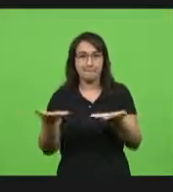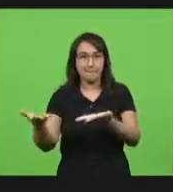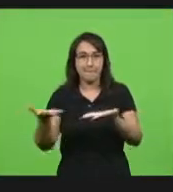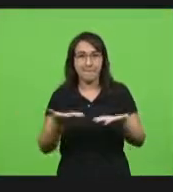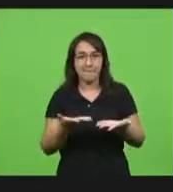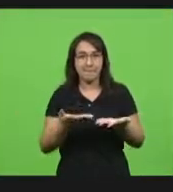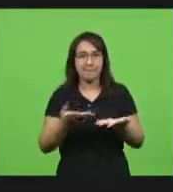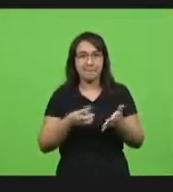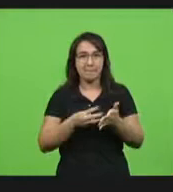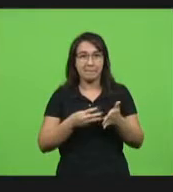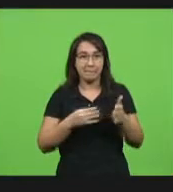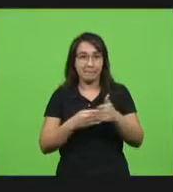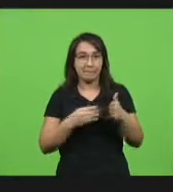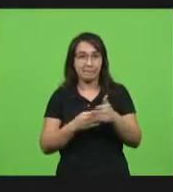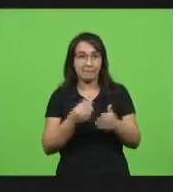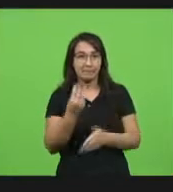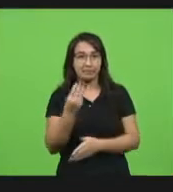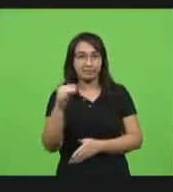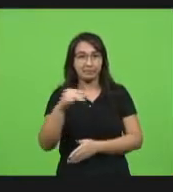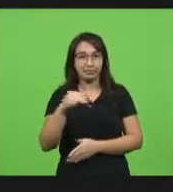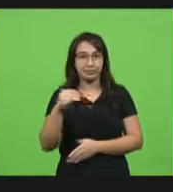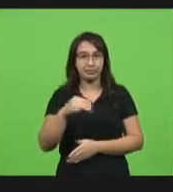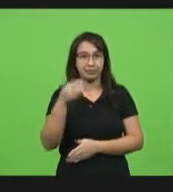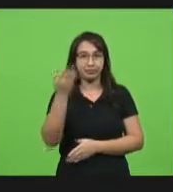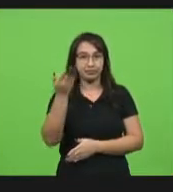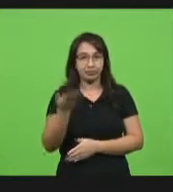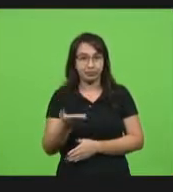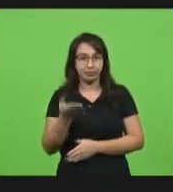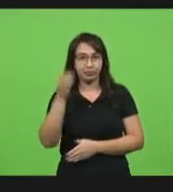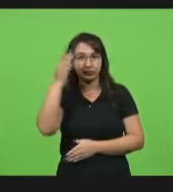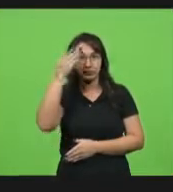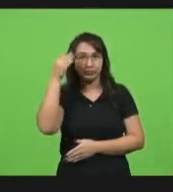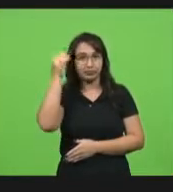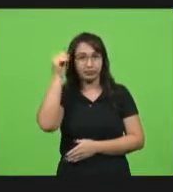deputada Luciane Carminati. Eu quero